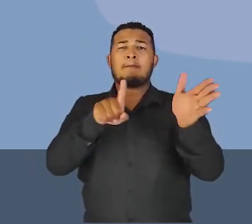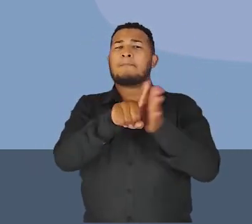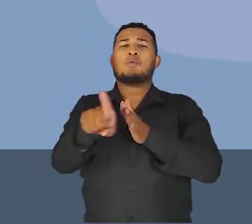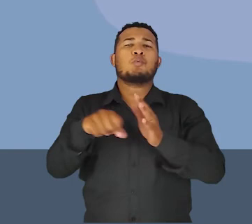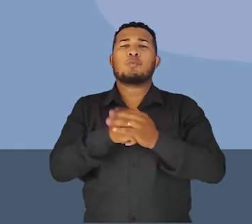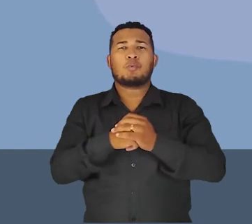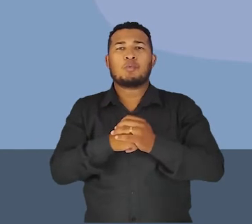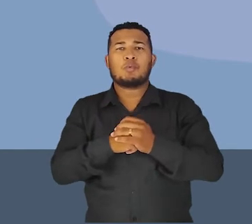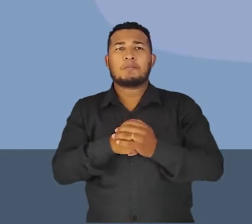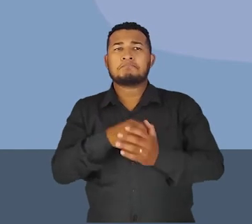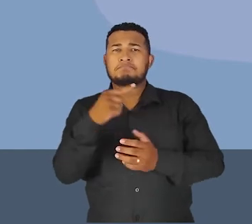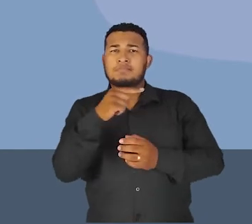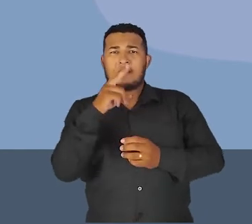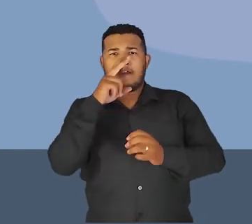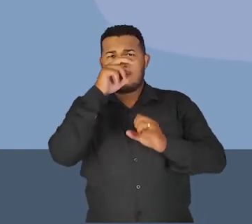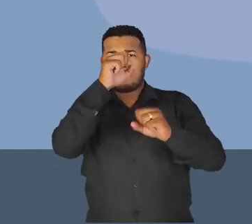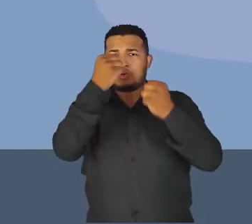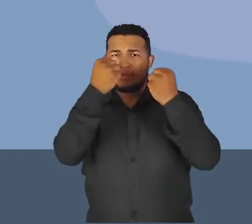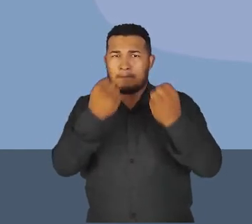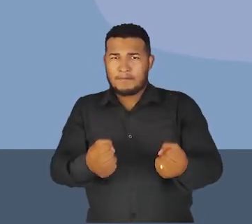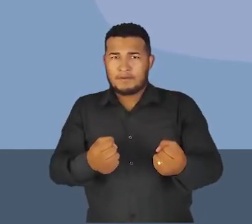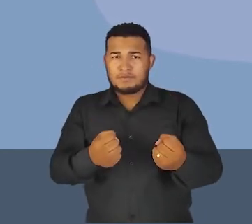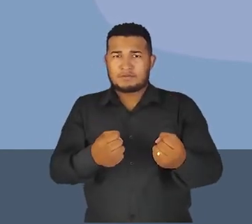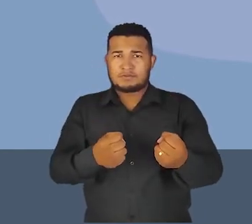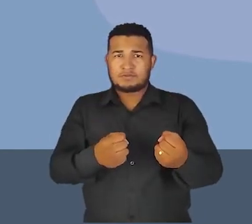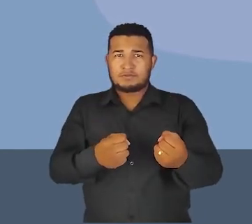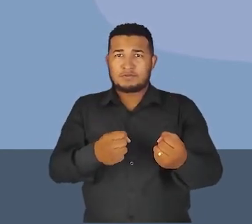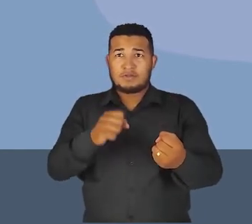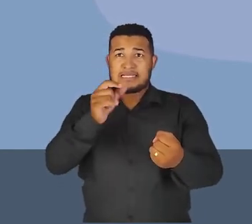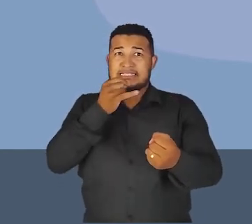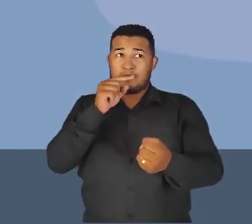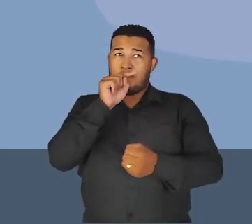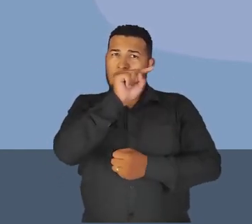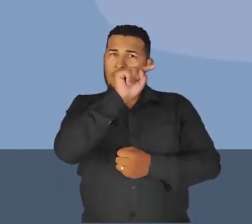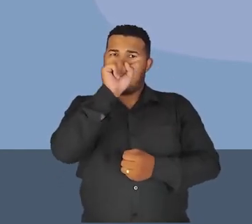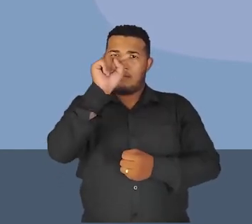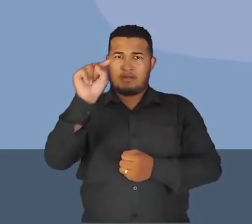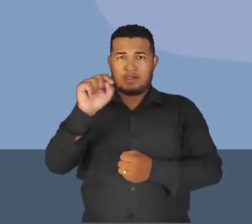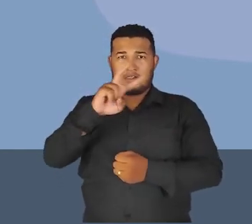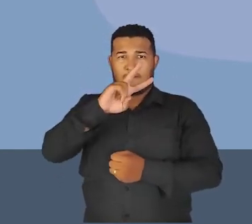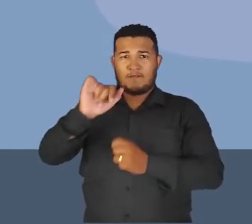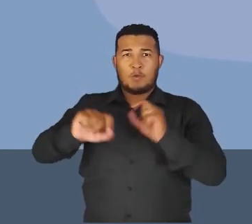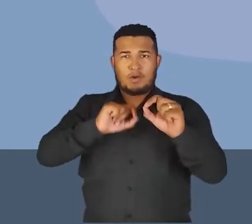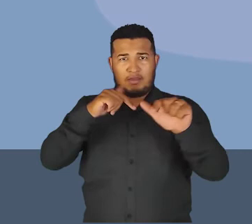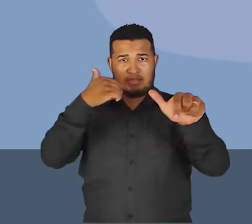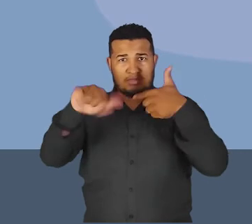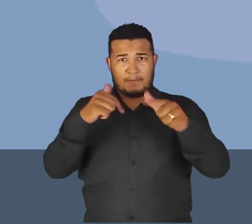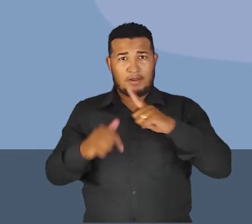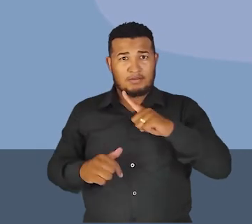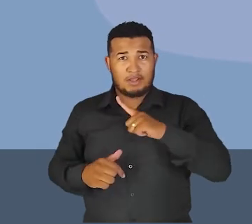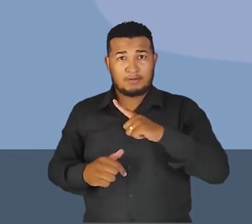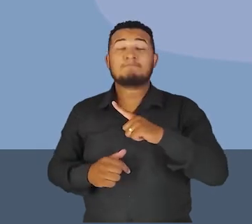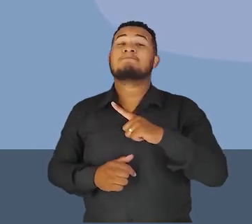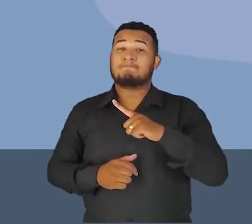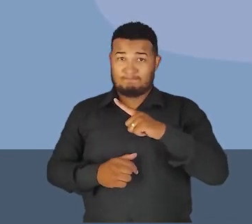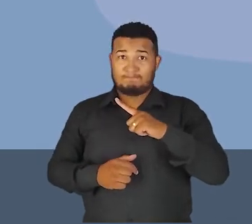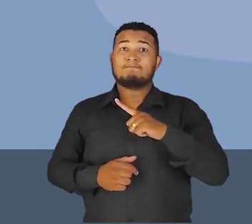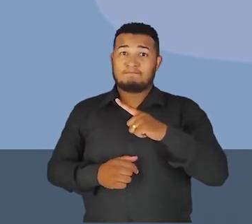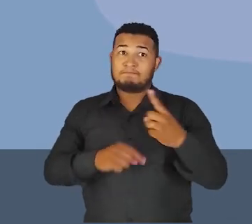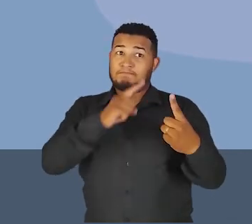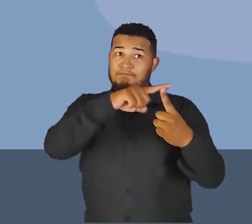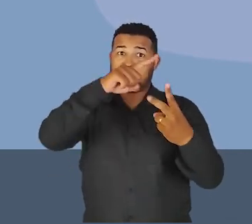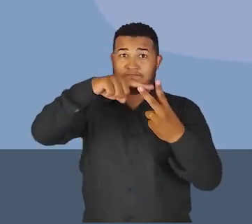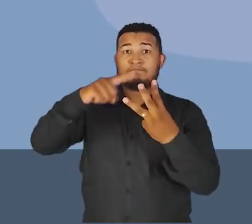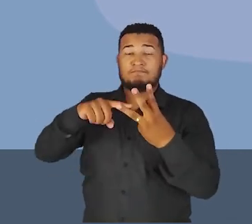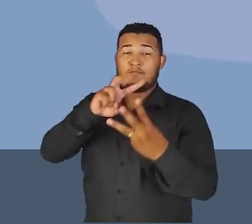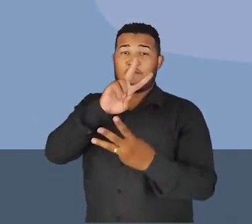você, a força-peso vai ali produzir trabalho? Vai nos 3